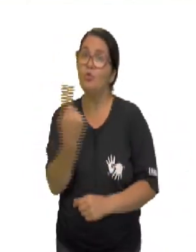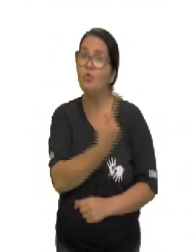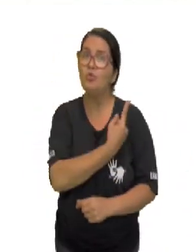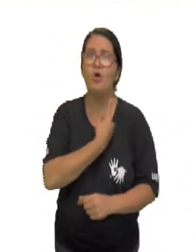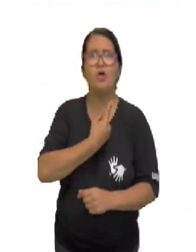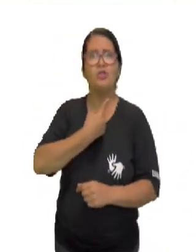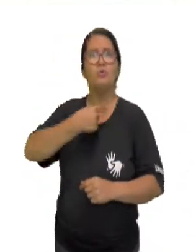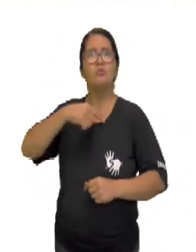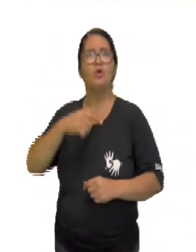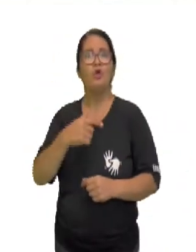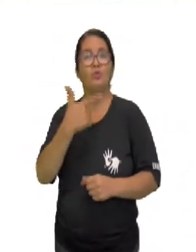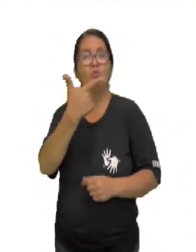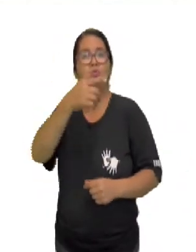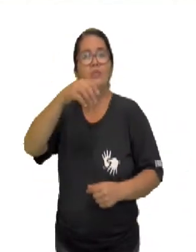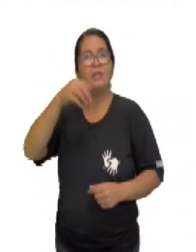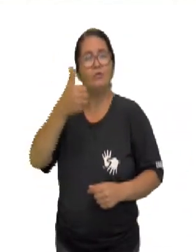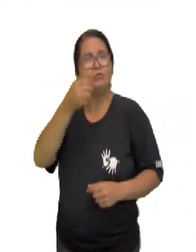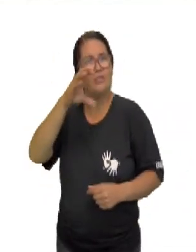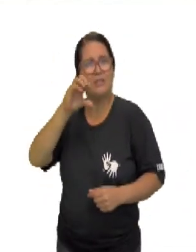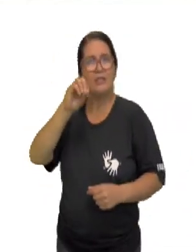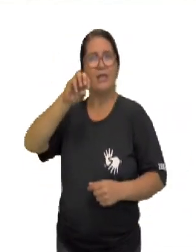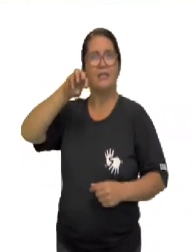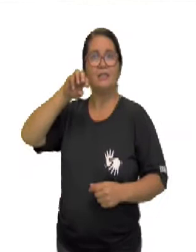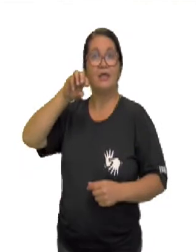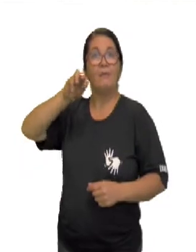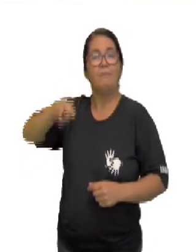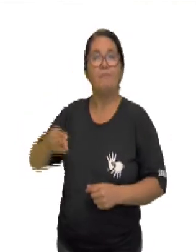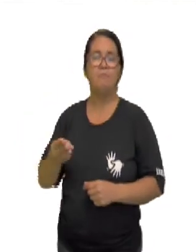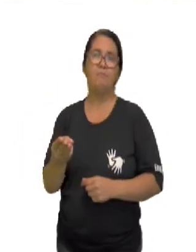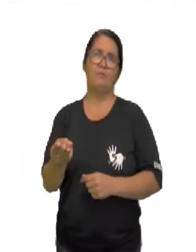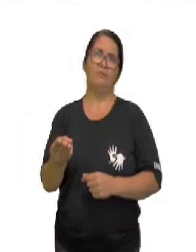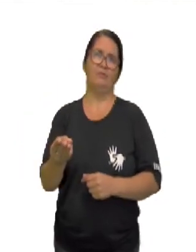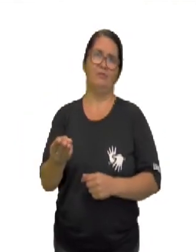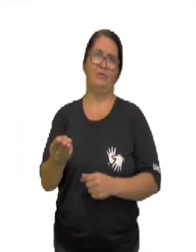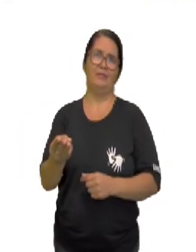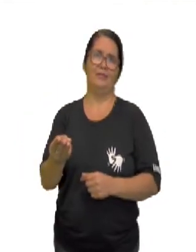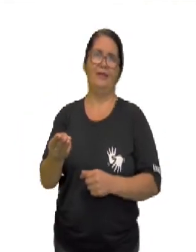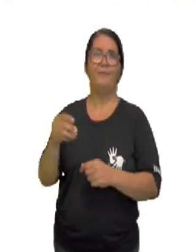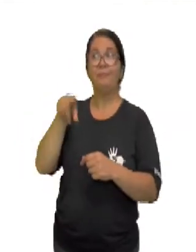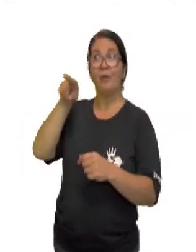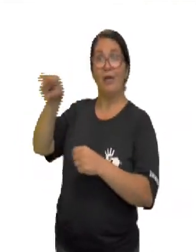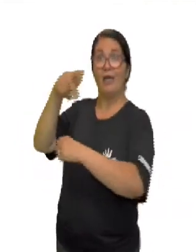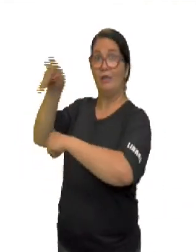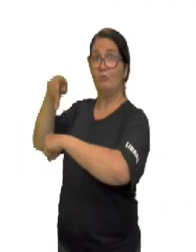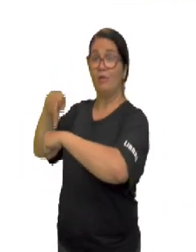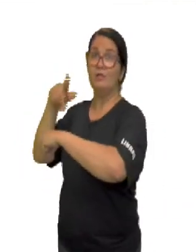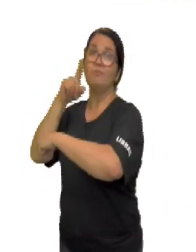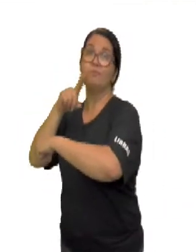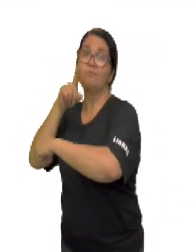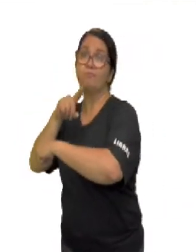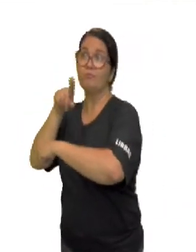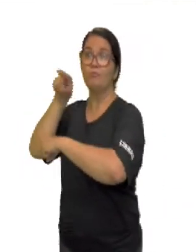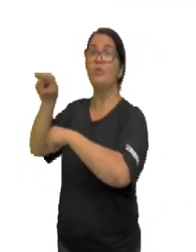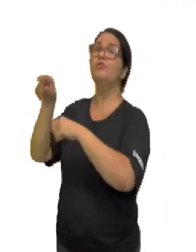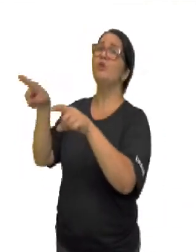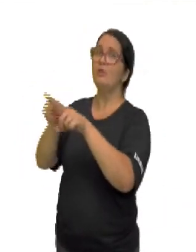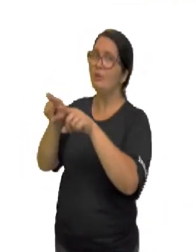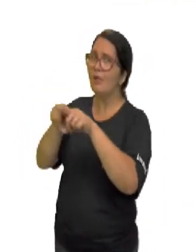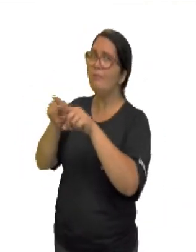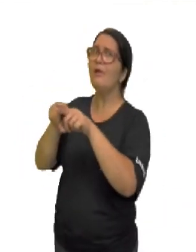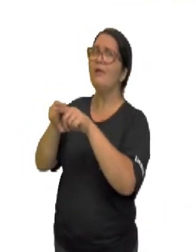210 milhões de habitantes. Os Estados Unidos é um país populoso.